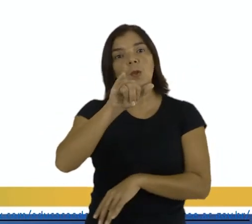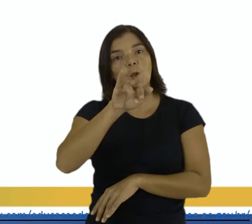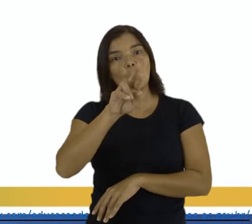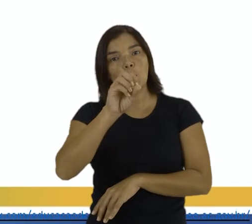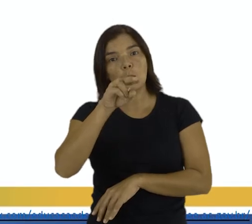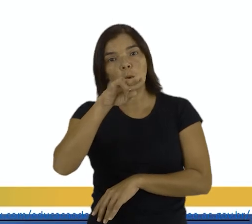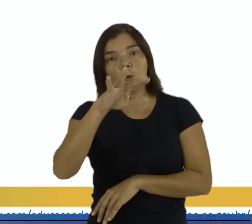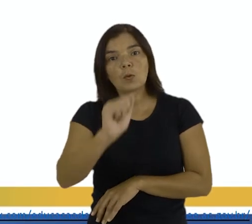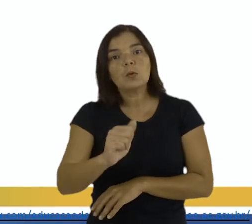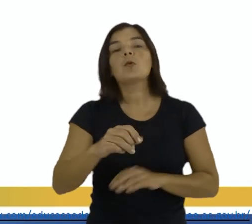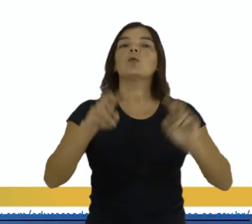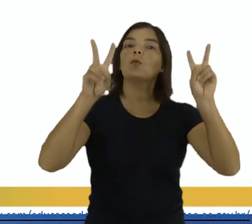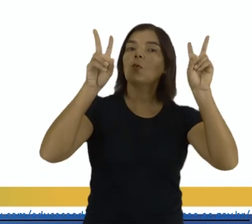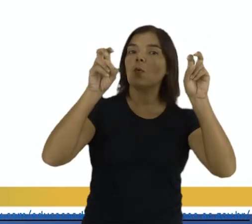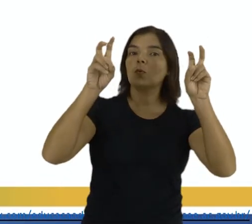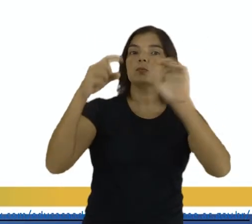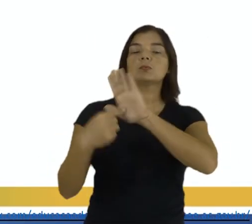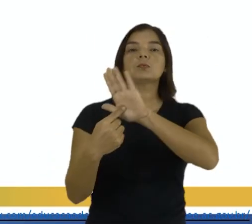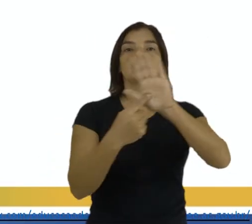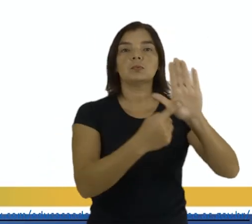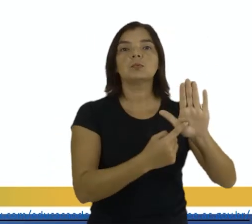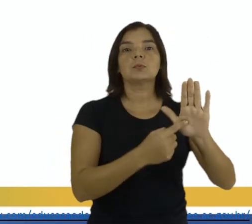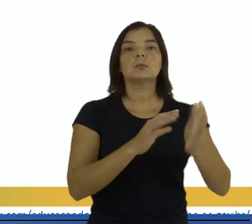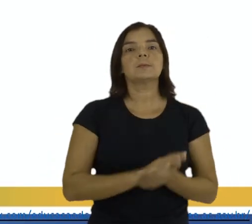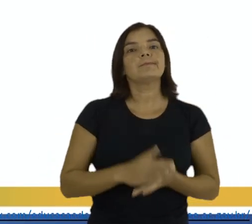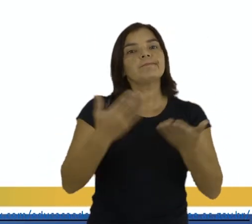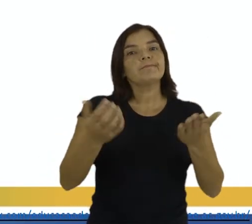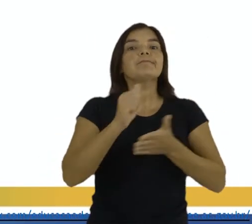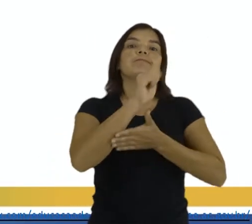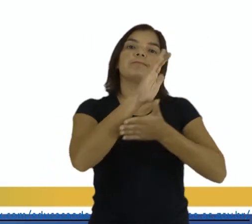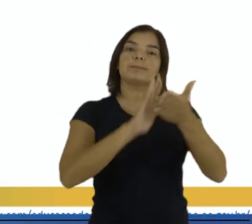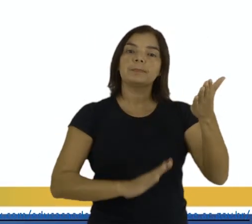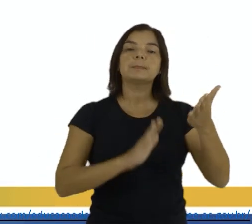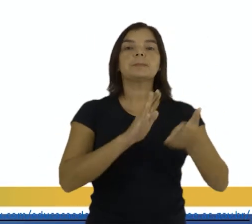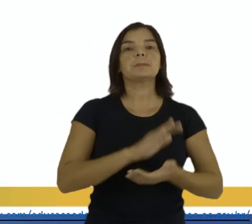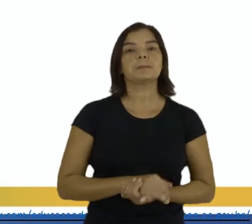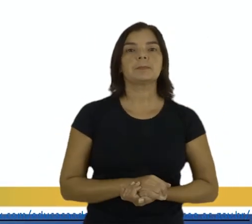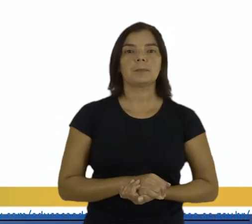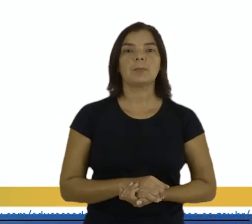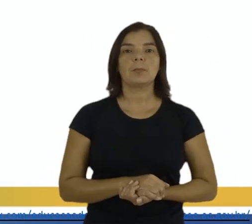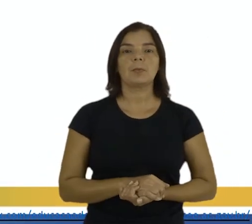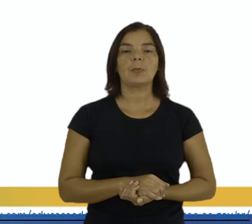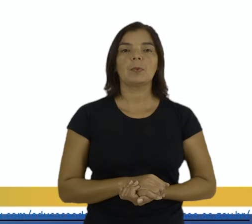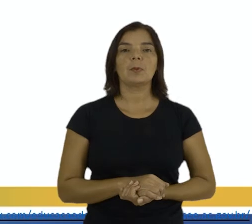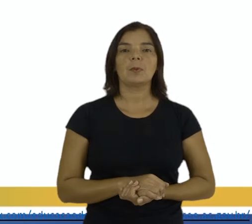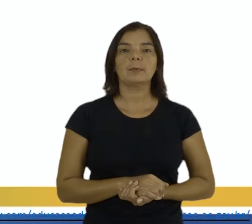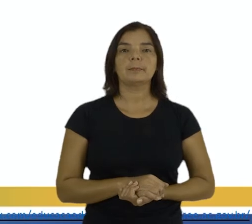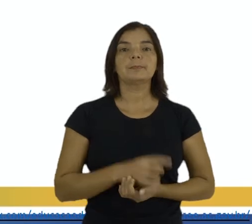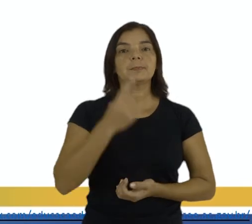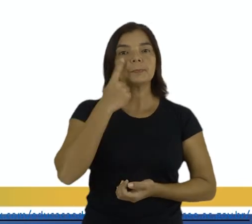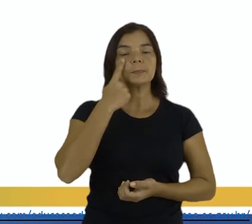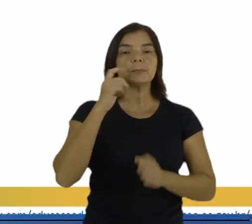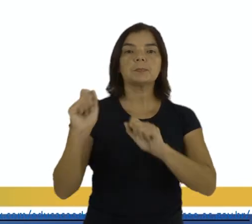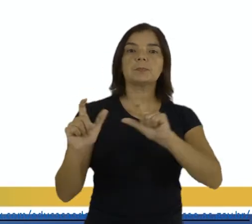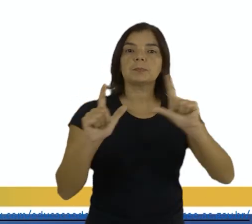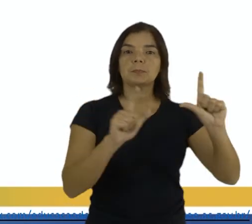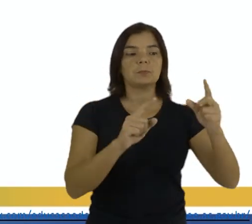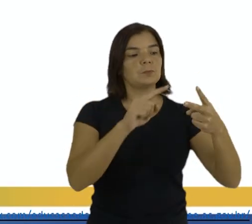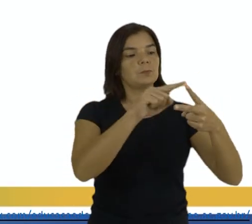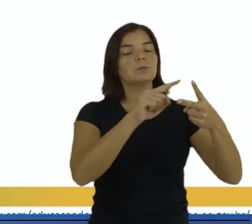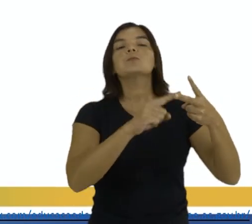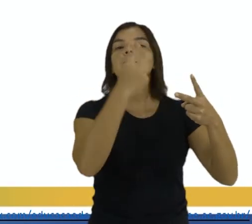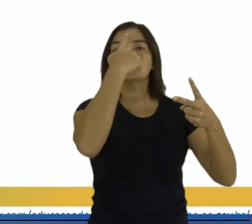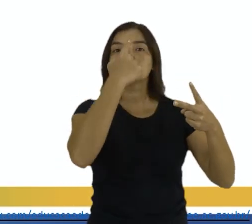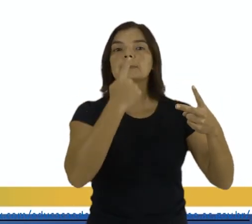tema abordado. Bom, chegamos no exercitando. Vamos lá? Dê uma olhadinha agora nessas duas